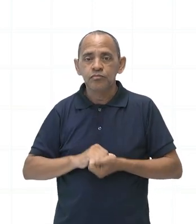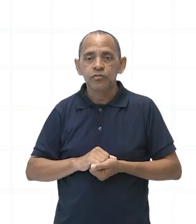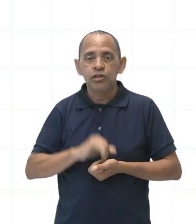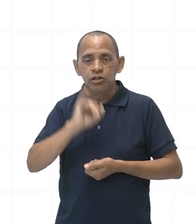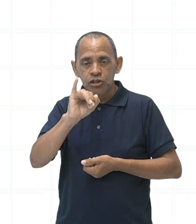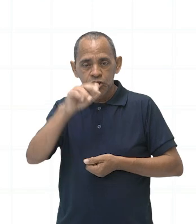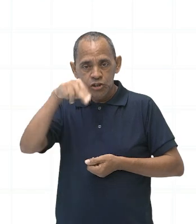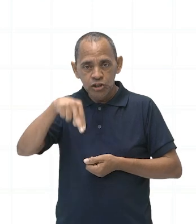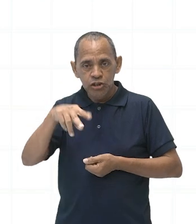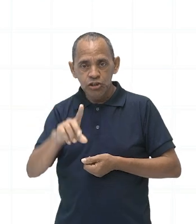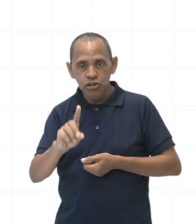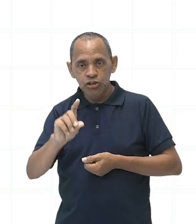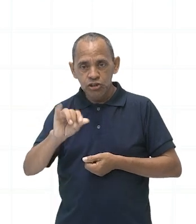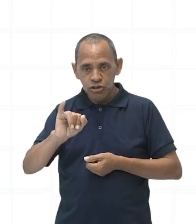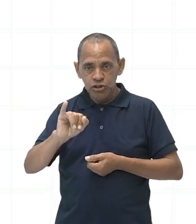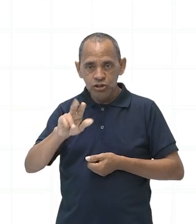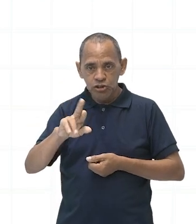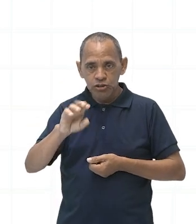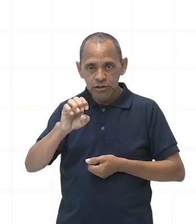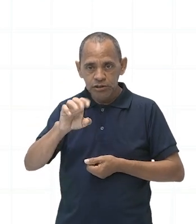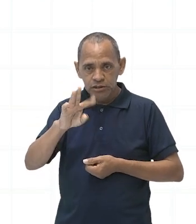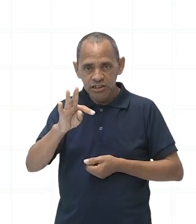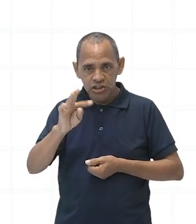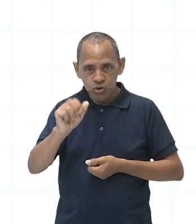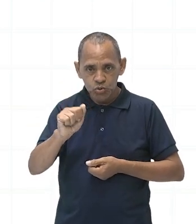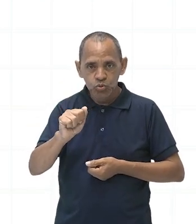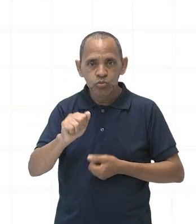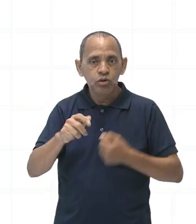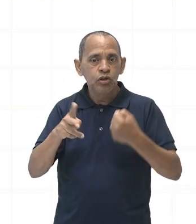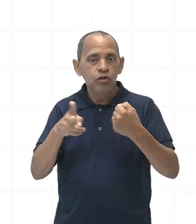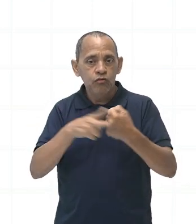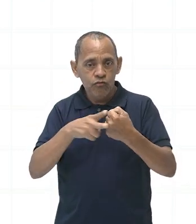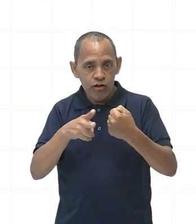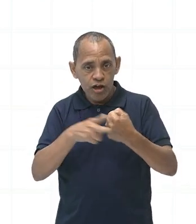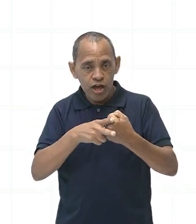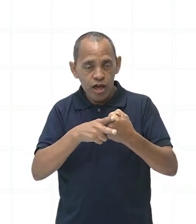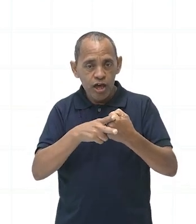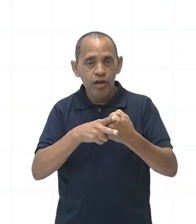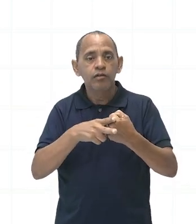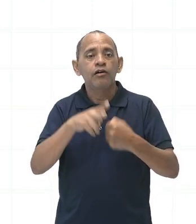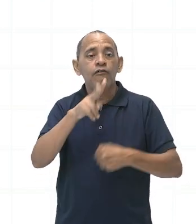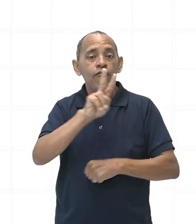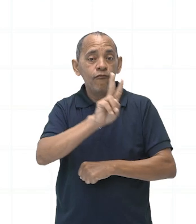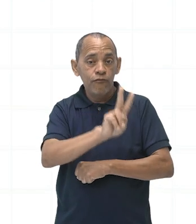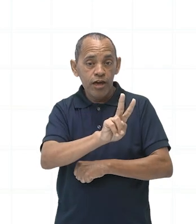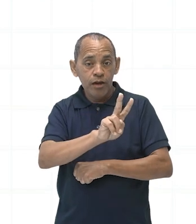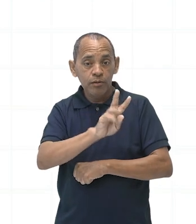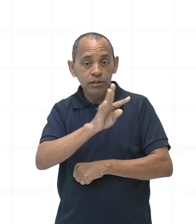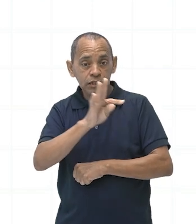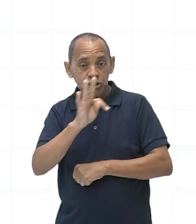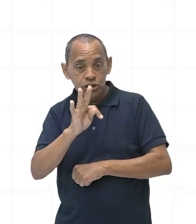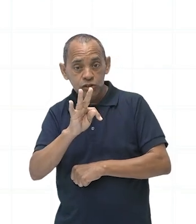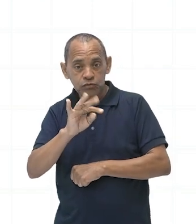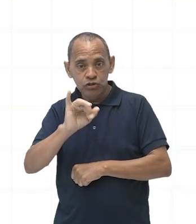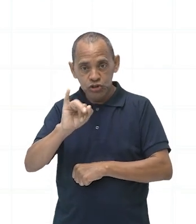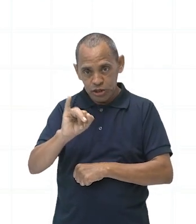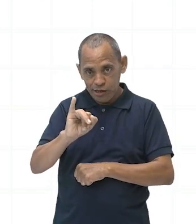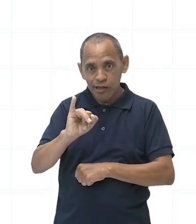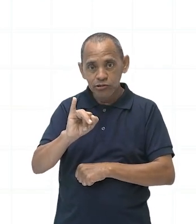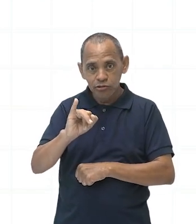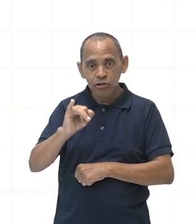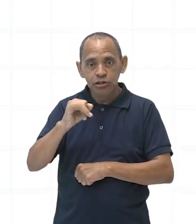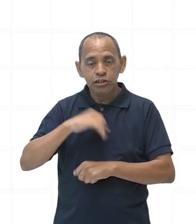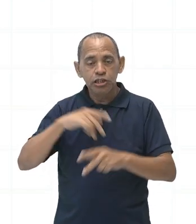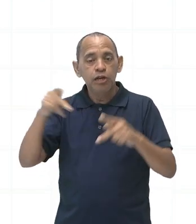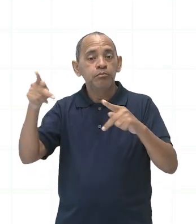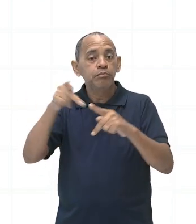indireto, tá? E o verbo transitivo indireto tem o seu complemento com preposição. E